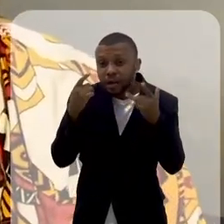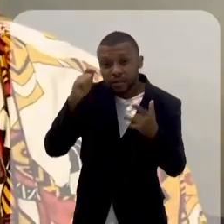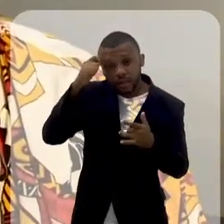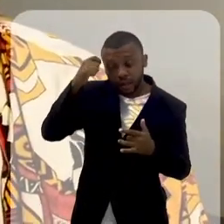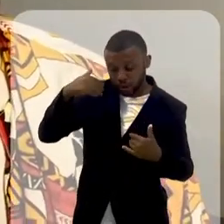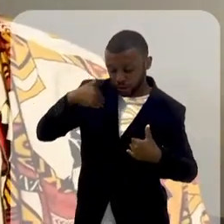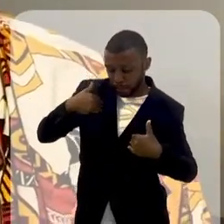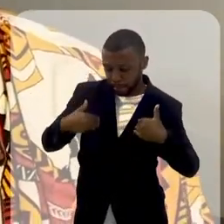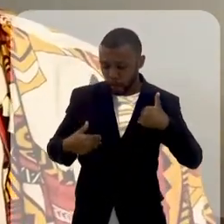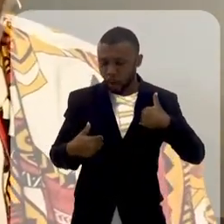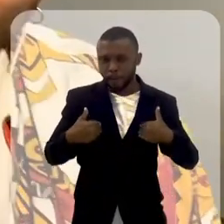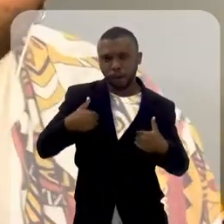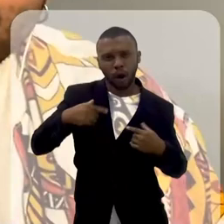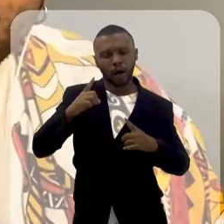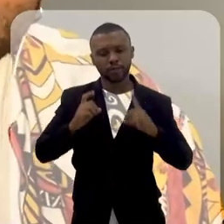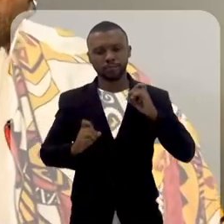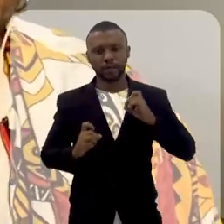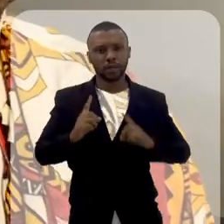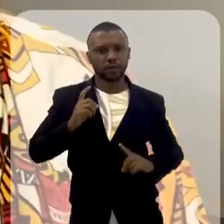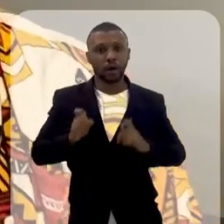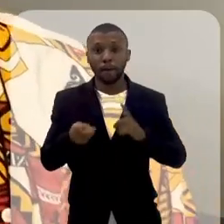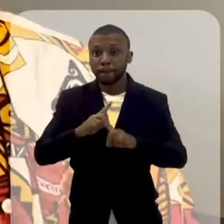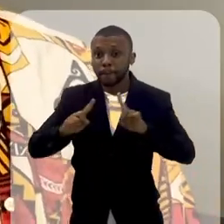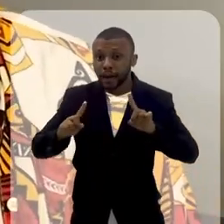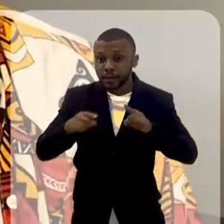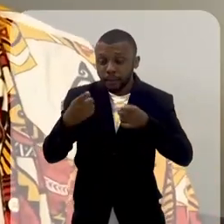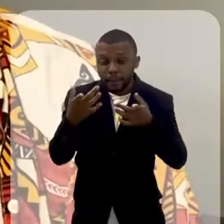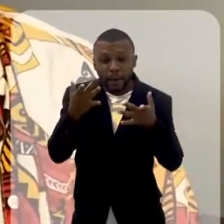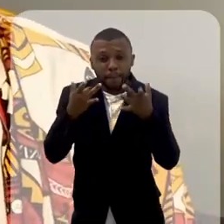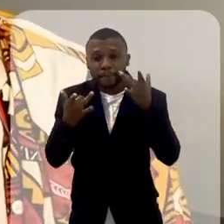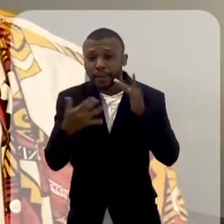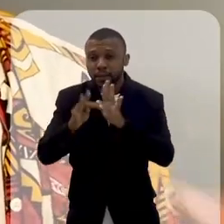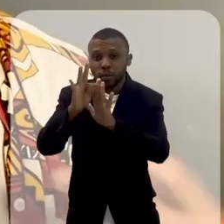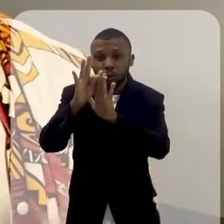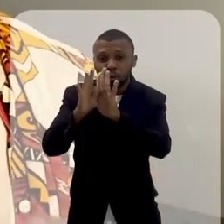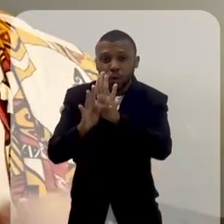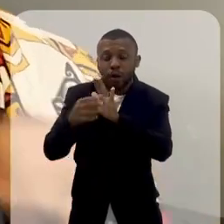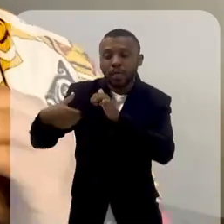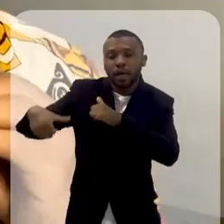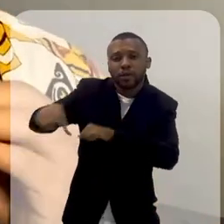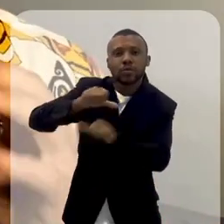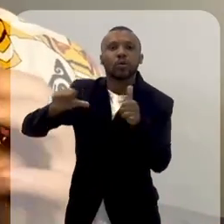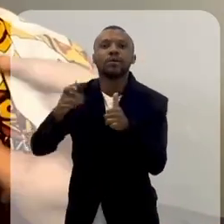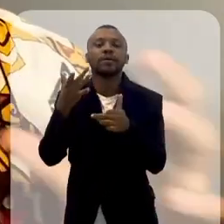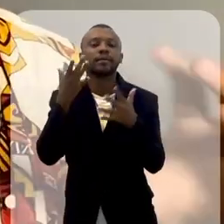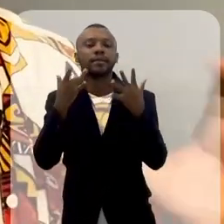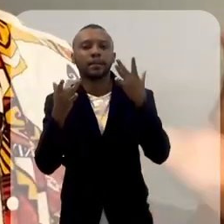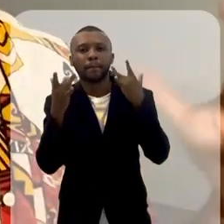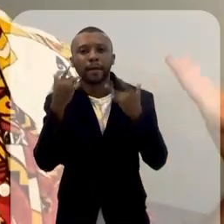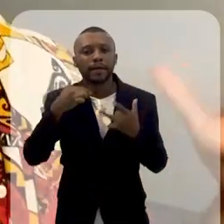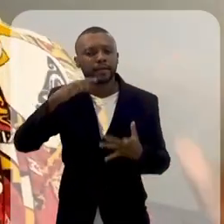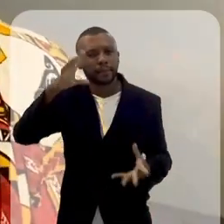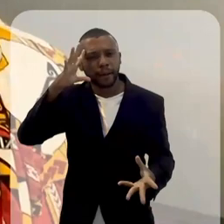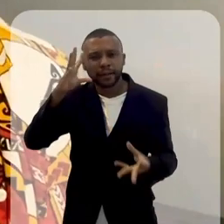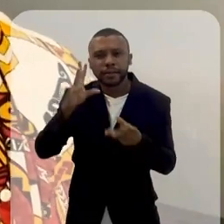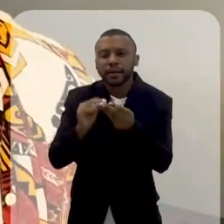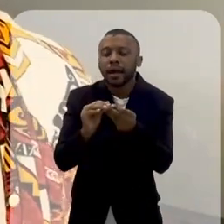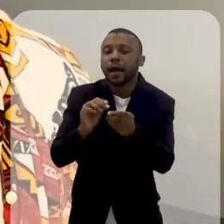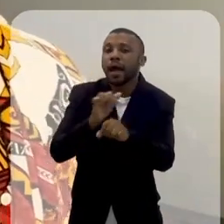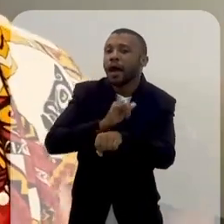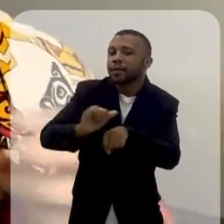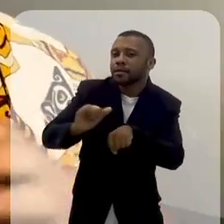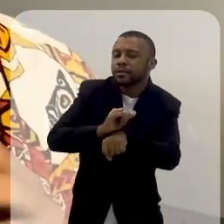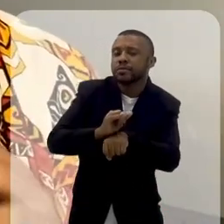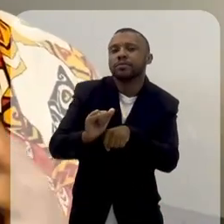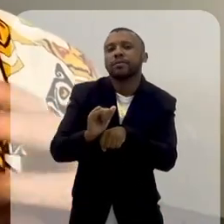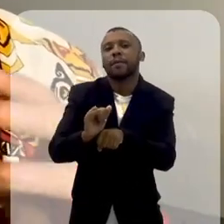teatro negro, nada de corporeidade negra. Mas a minha peça, ela foi toda construída. É uma desconstrução dessa peça, né? Para